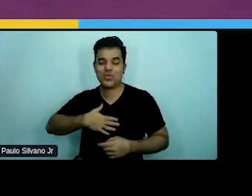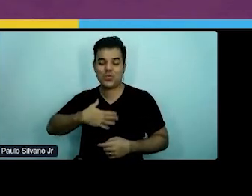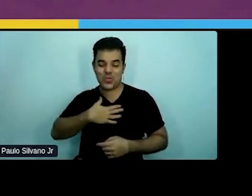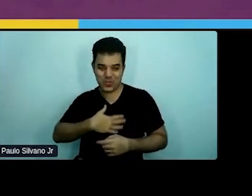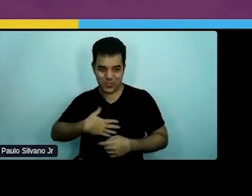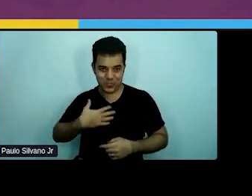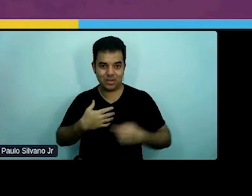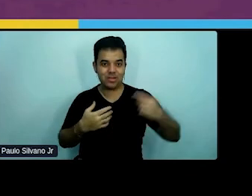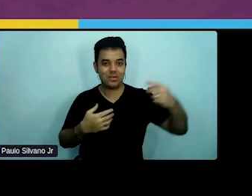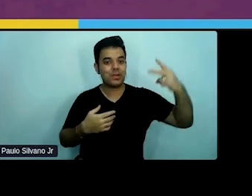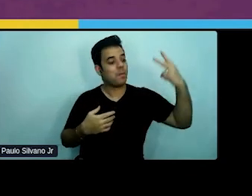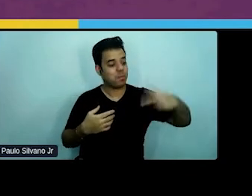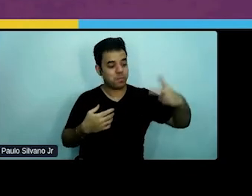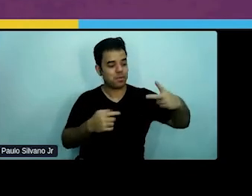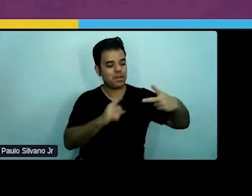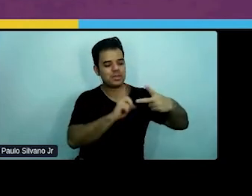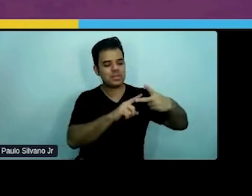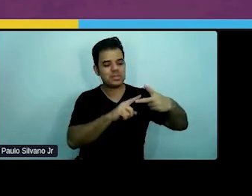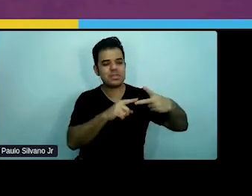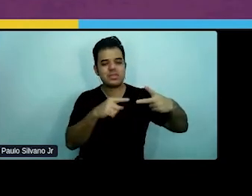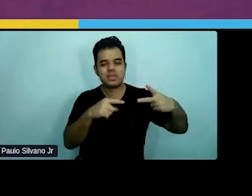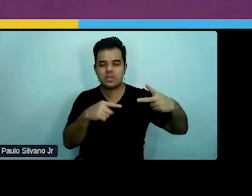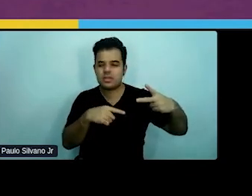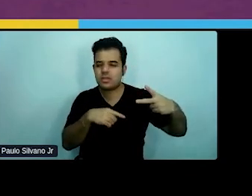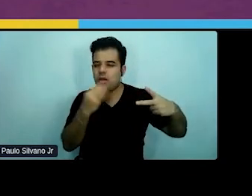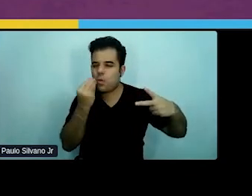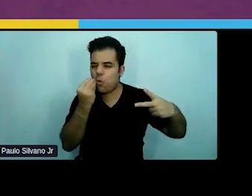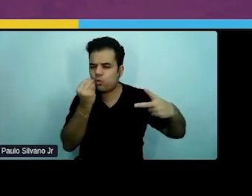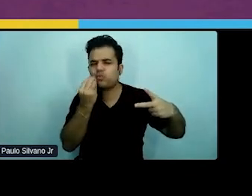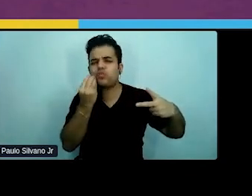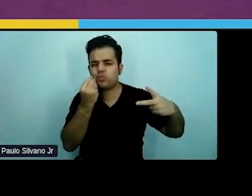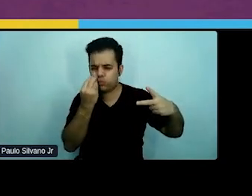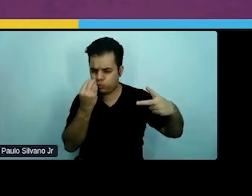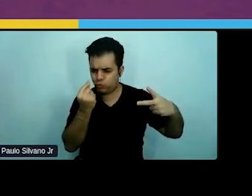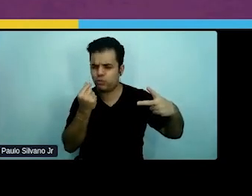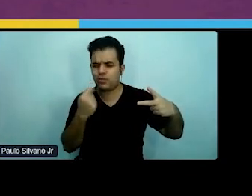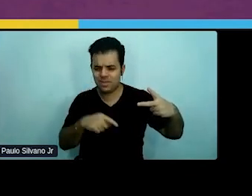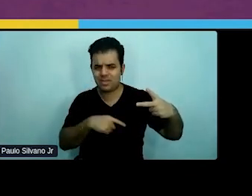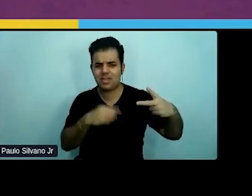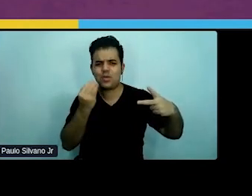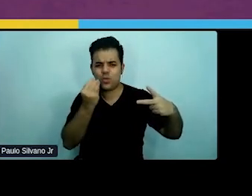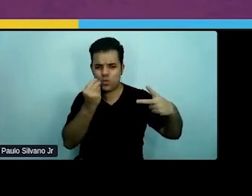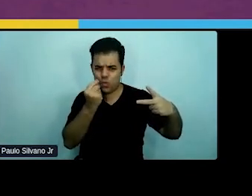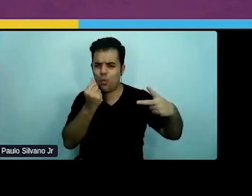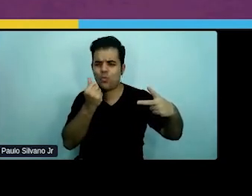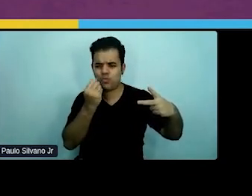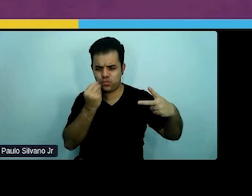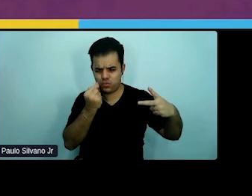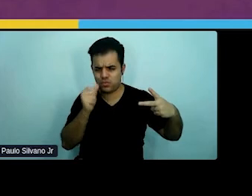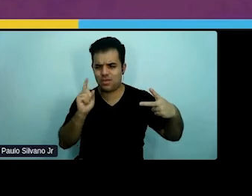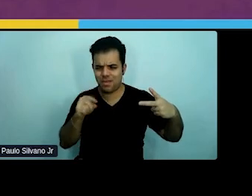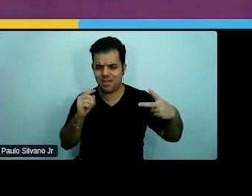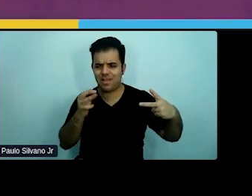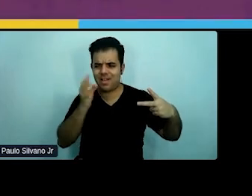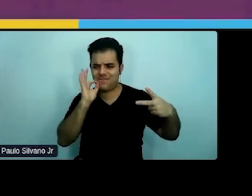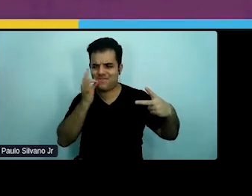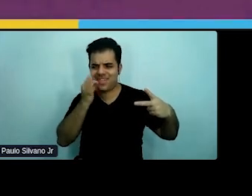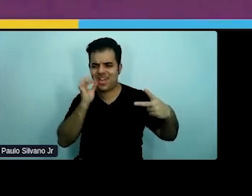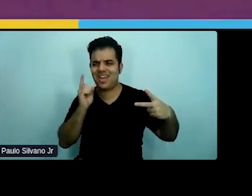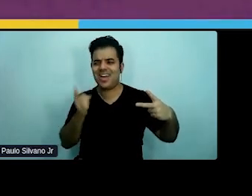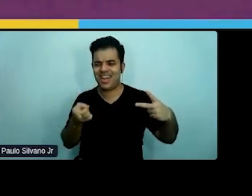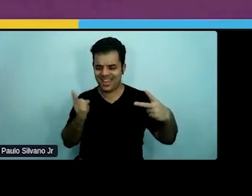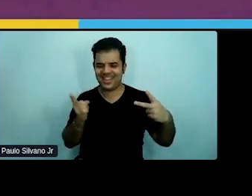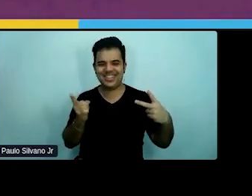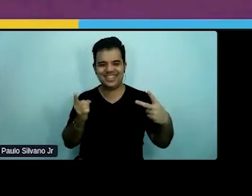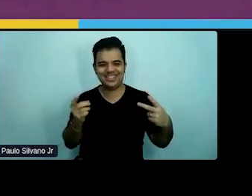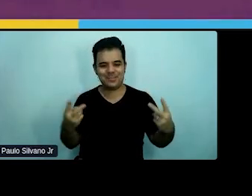segundo exemplo, né, tem gosto, estaria aí associado ao sinal sabor, café, tá